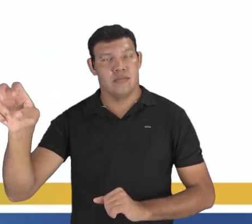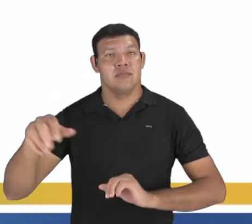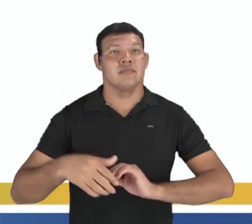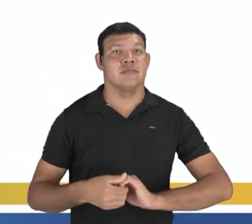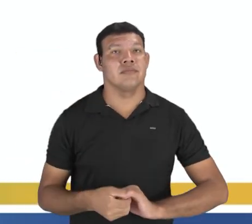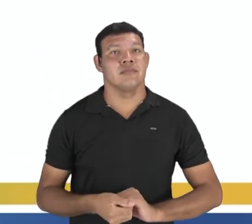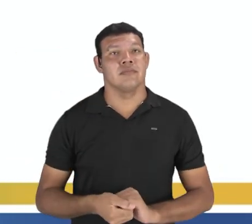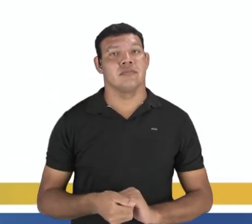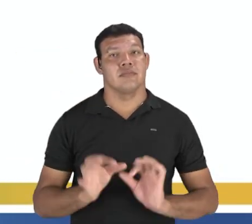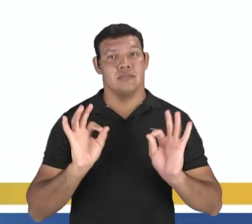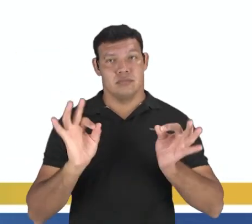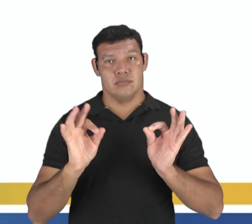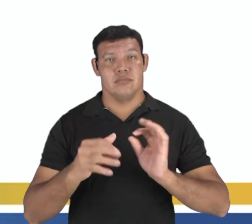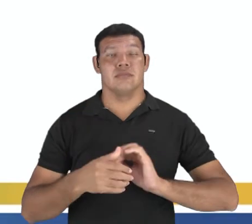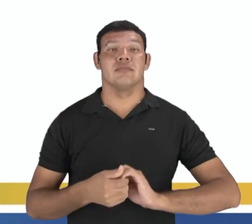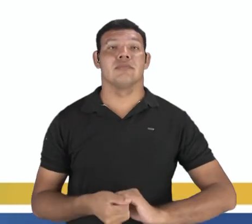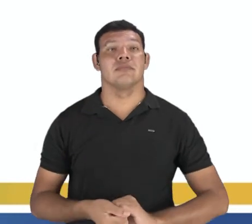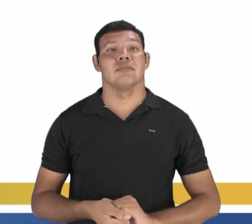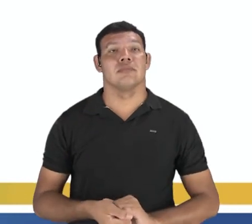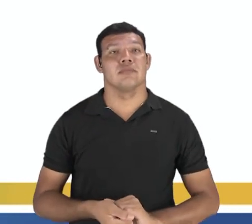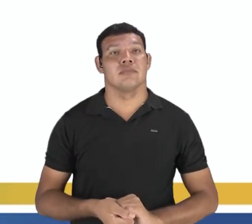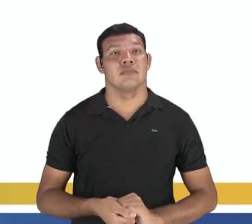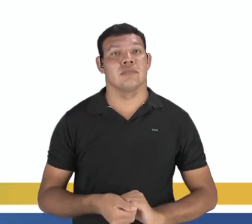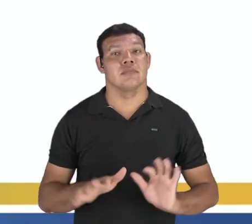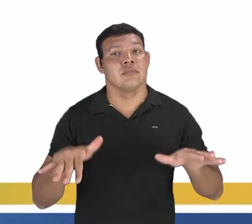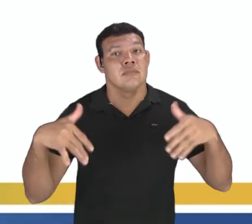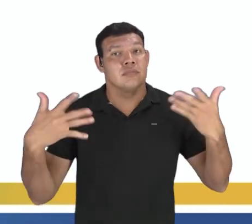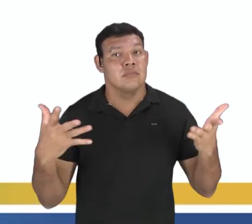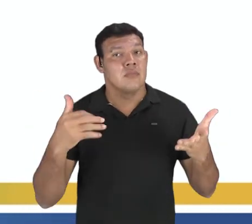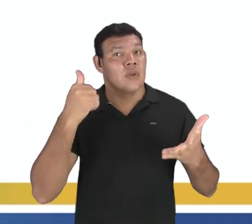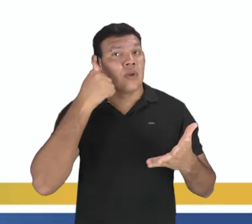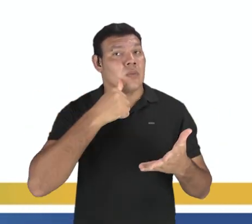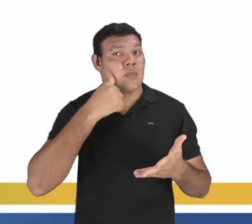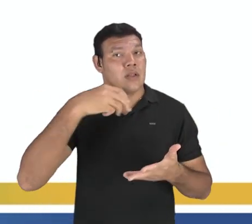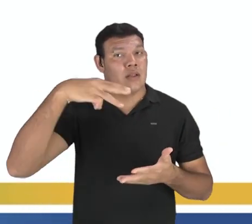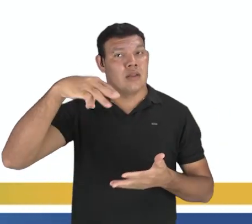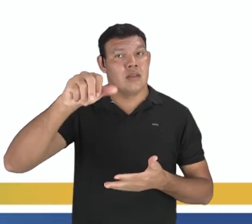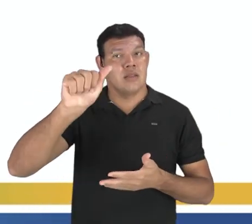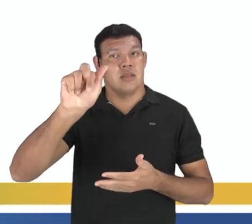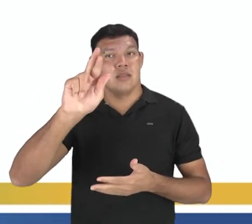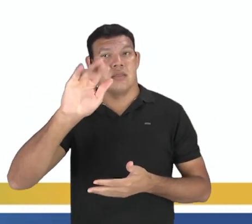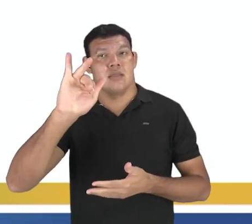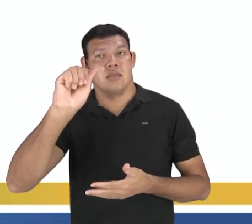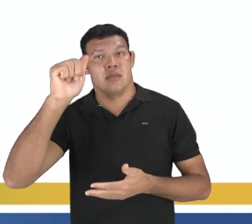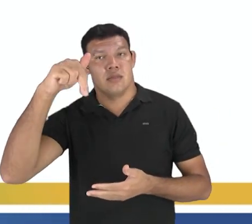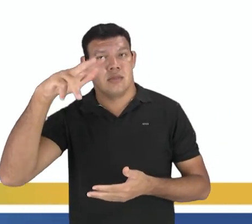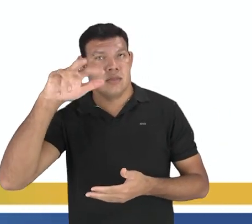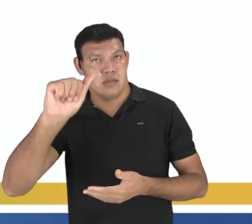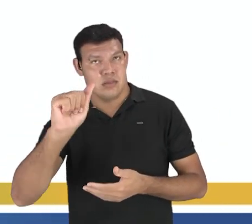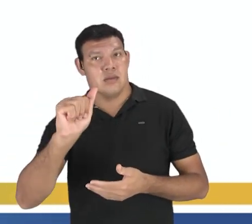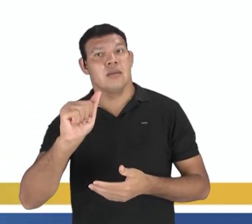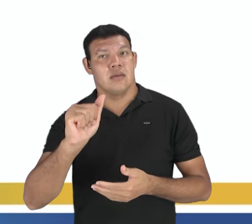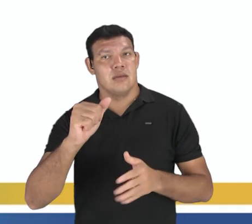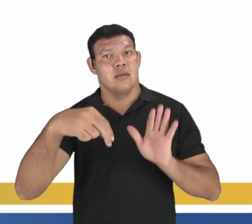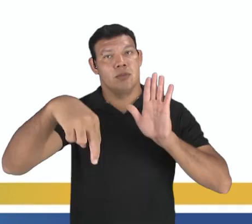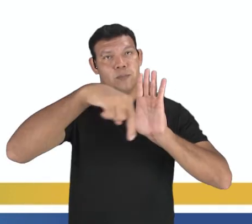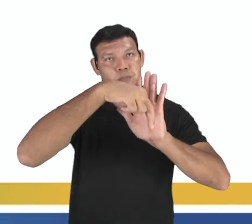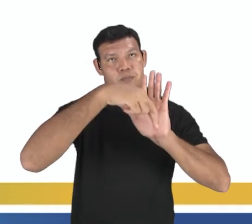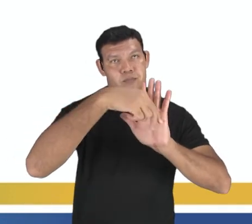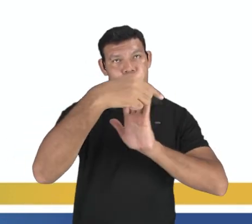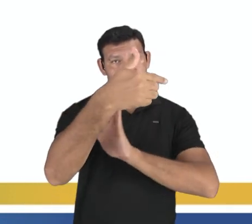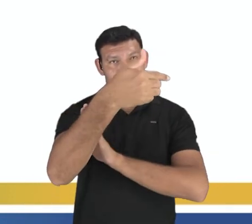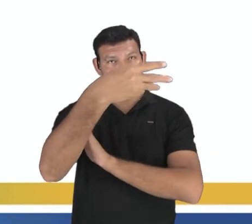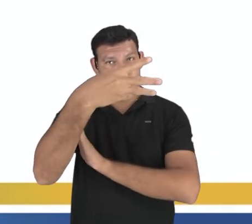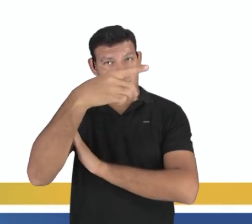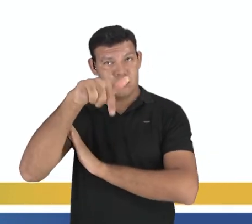23,75 ponto, certo? Então, portanto, Mariana fez 23,75 de ponto